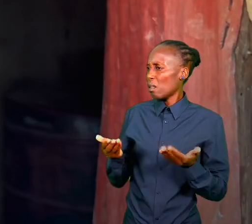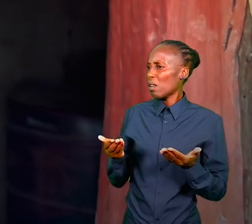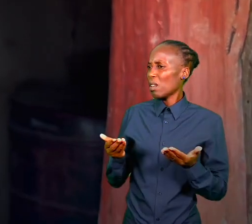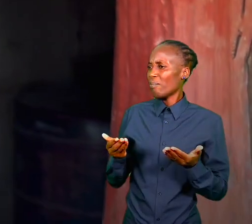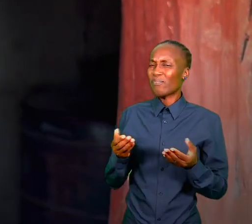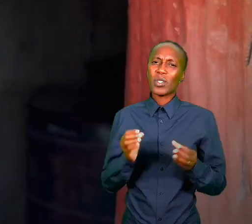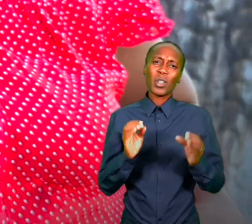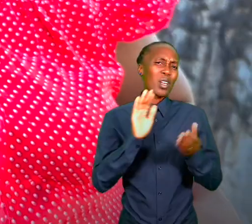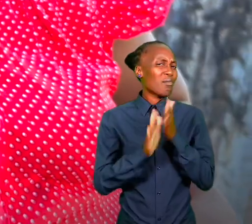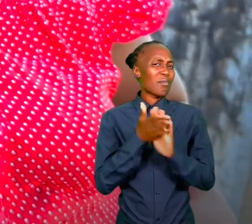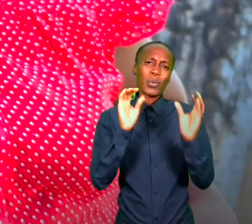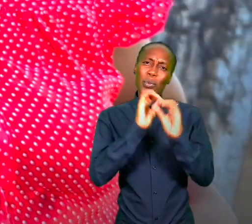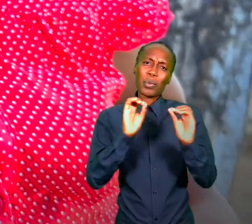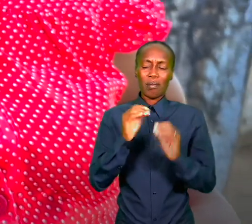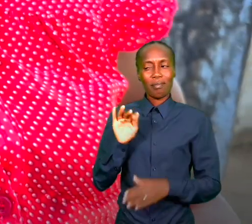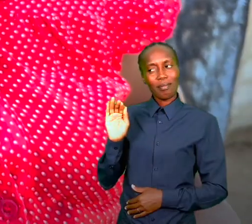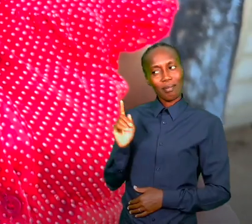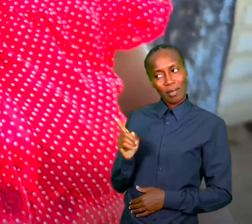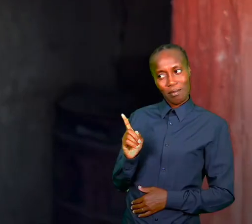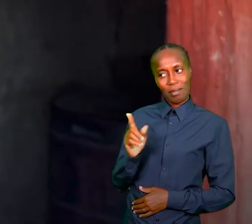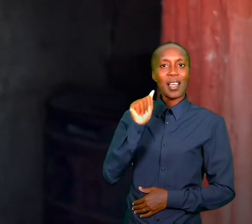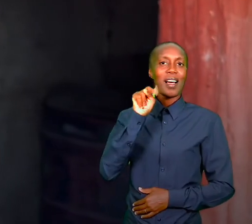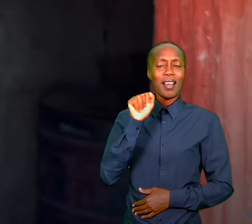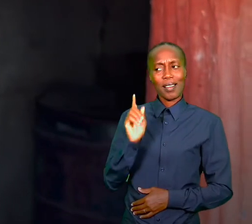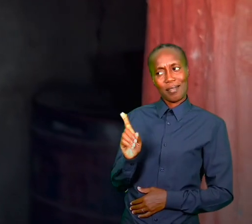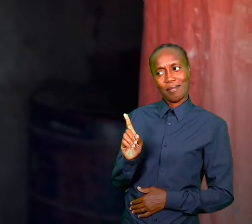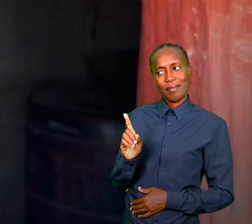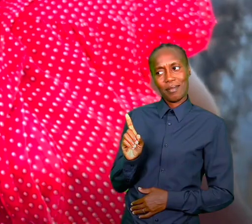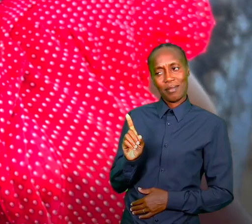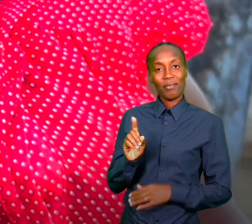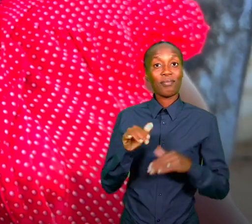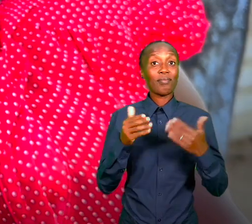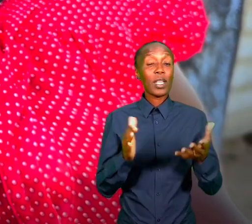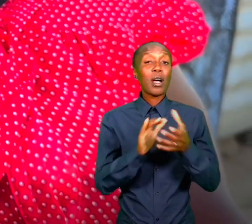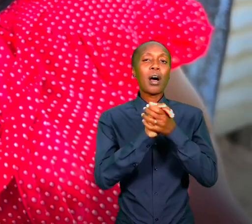o que foi? não é nada, mamãe. Ana!